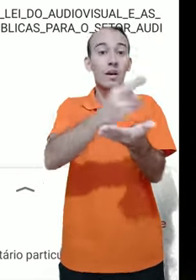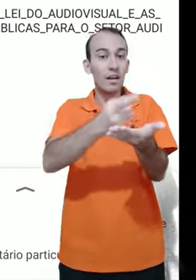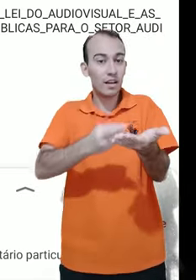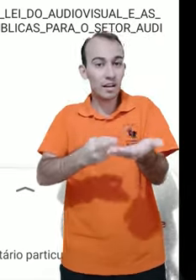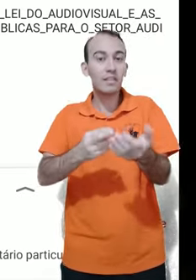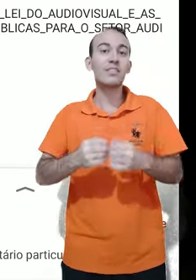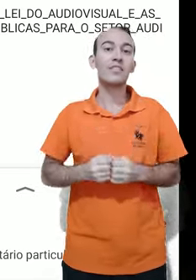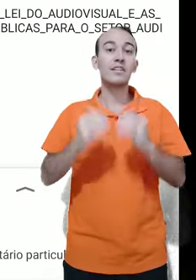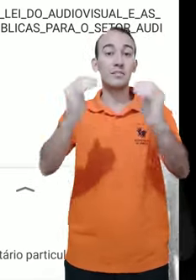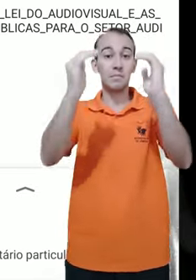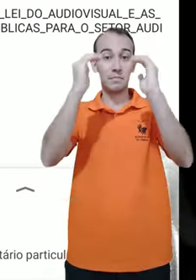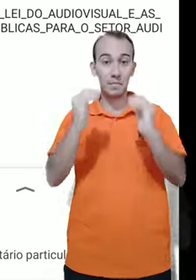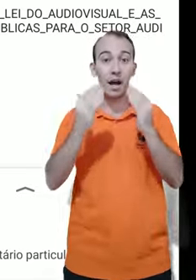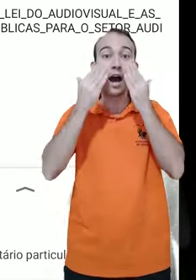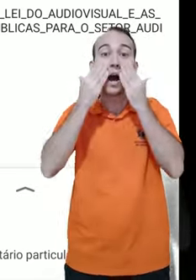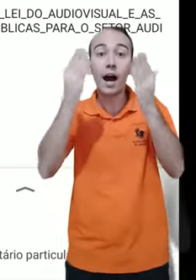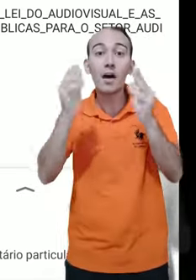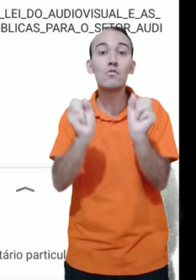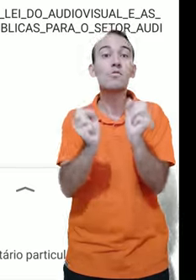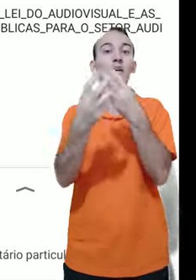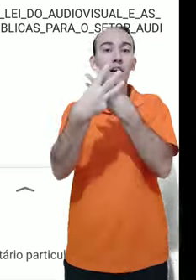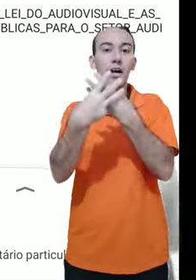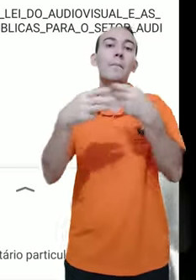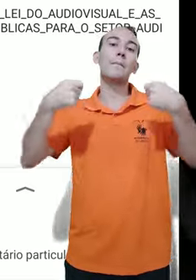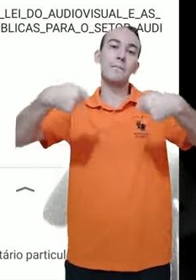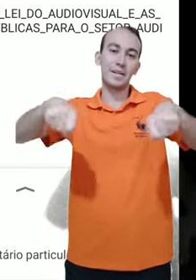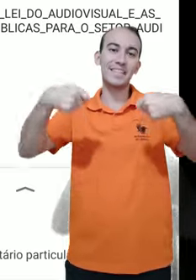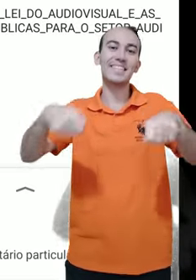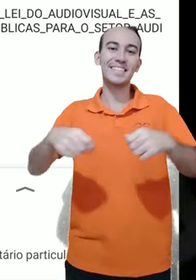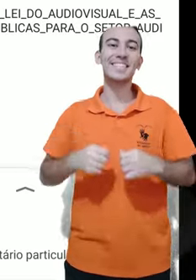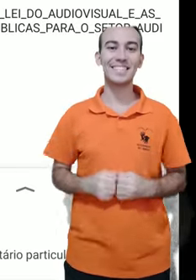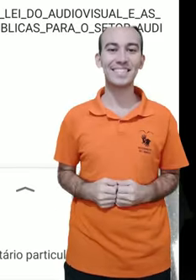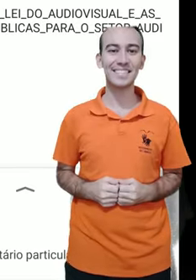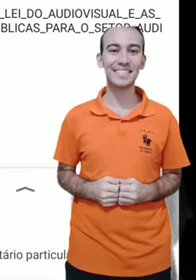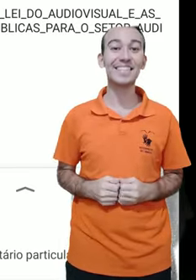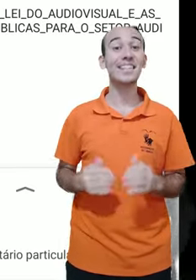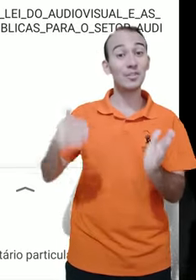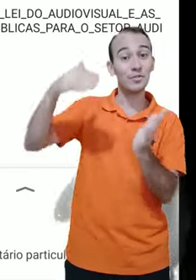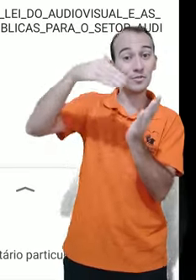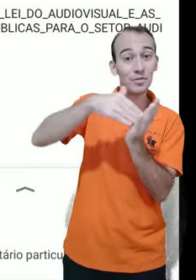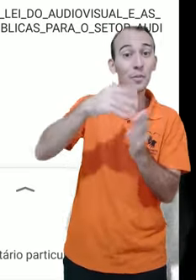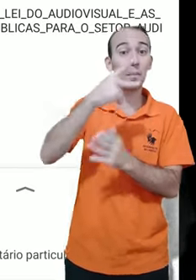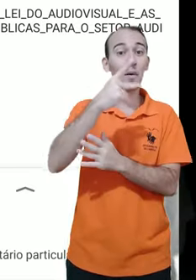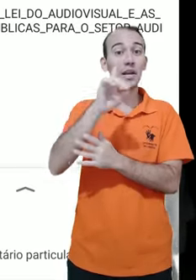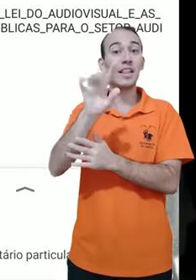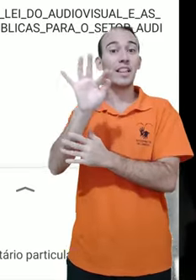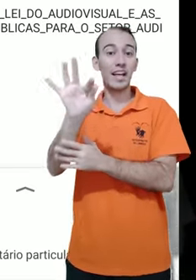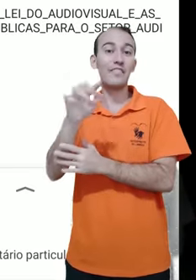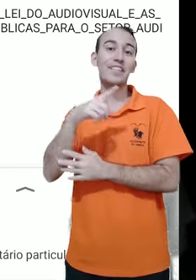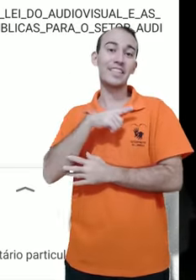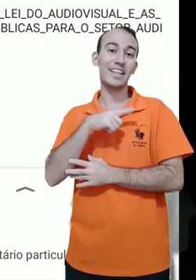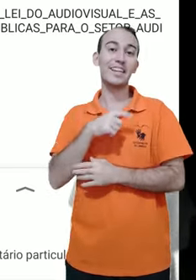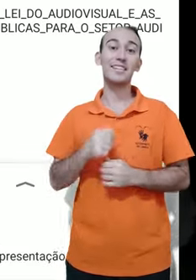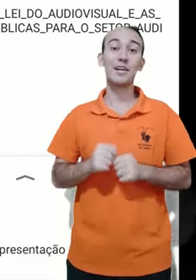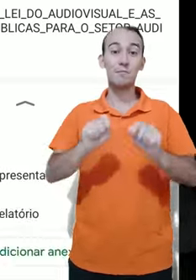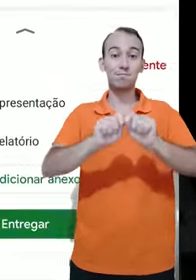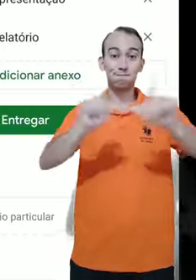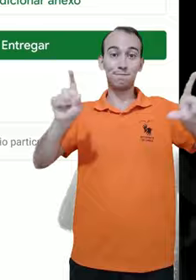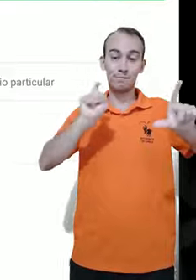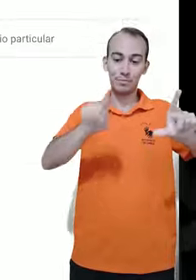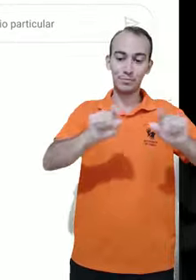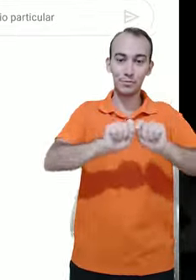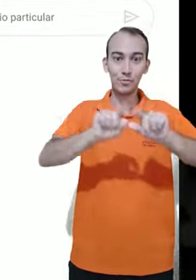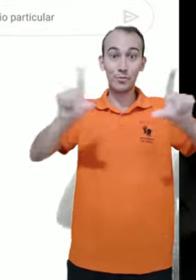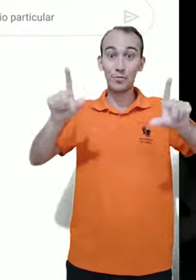nesta atividade de exemplo o professor pede a realização de um relatório e também uma apresentação no Google apresentações seguindo o exemplo